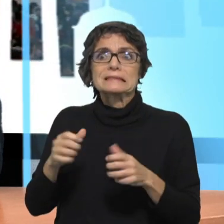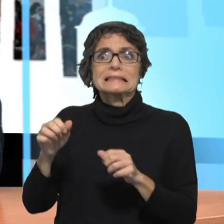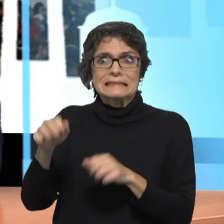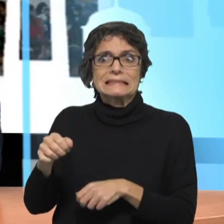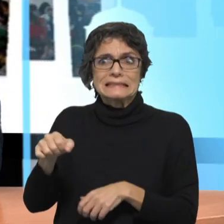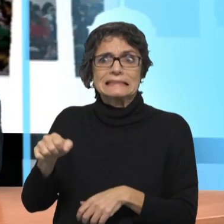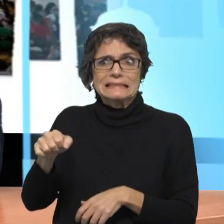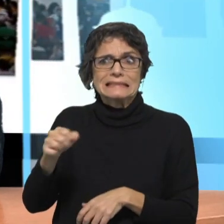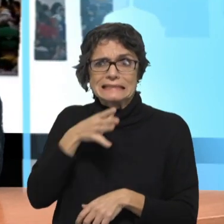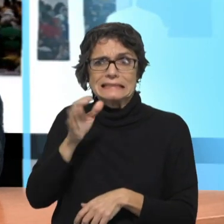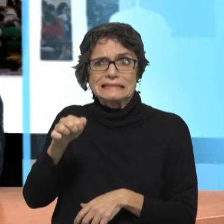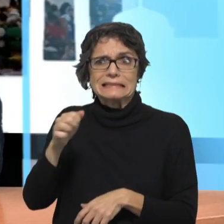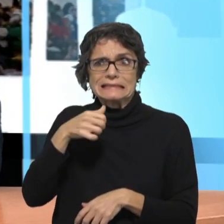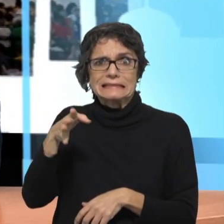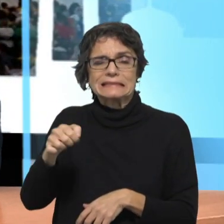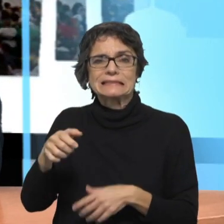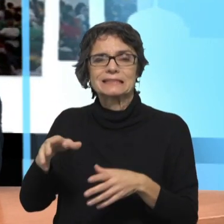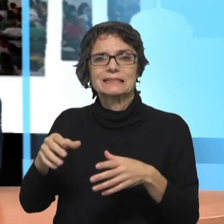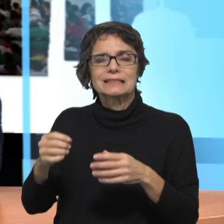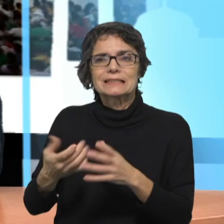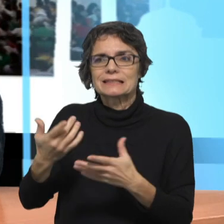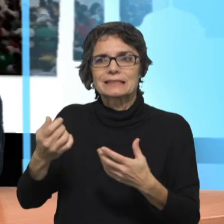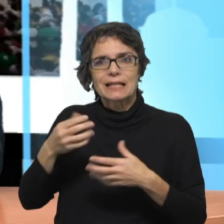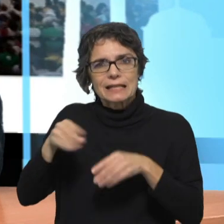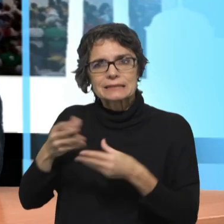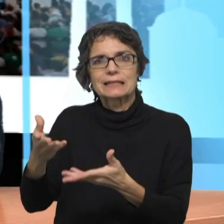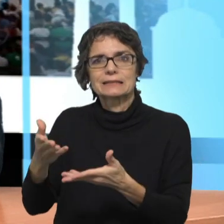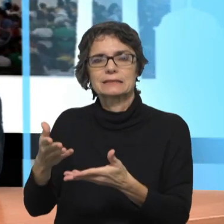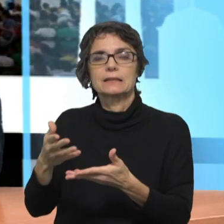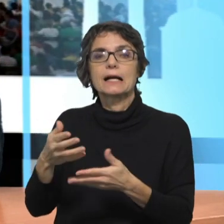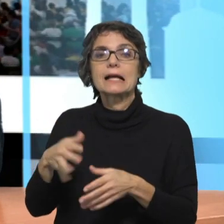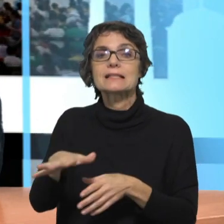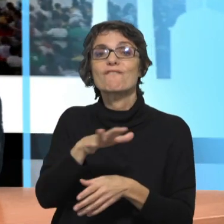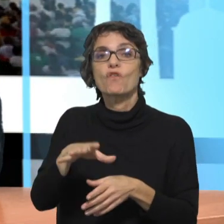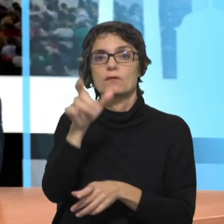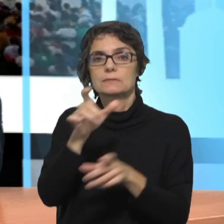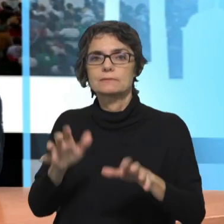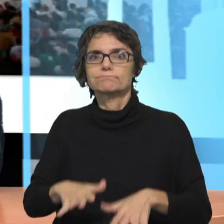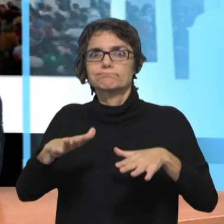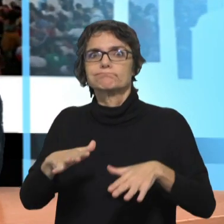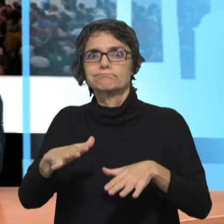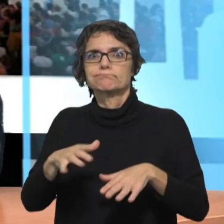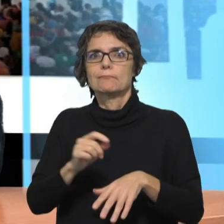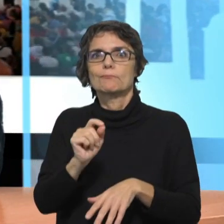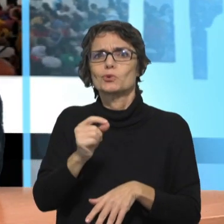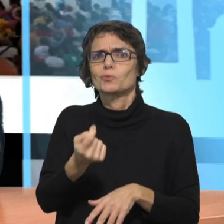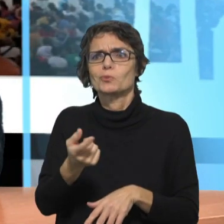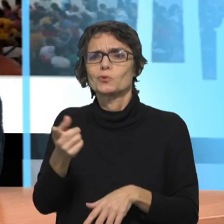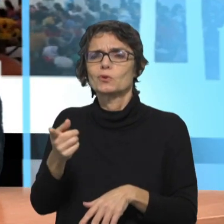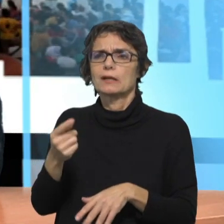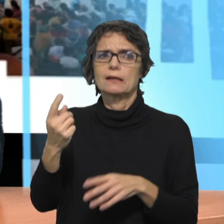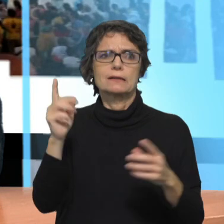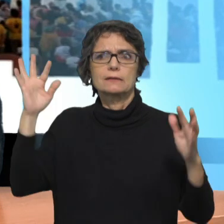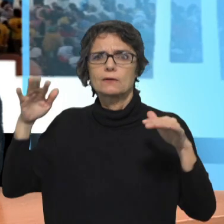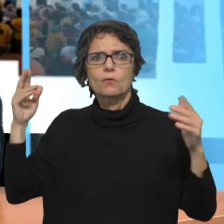crê, consente, recebe. E esta dinâmica, vivida naqueles poucos minutos por parte de Maria, é a